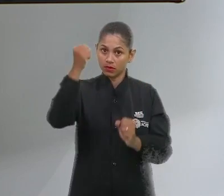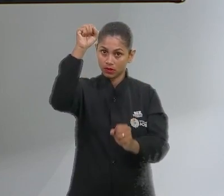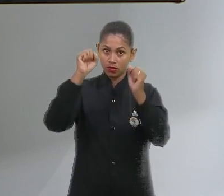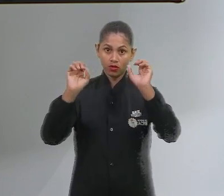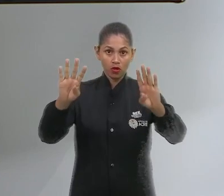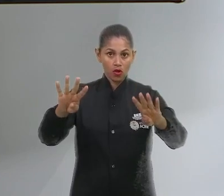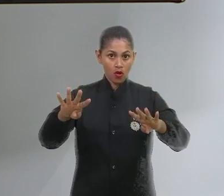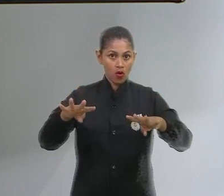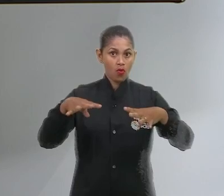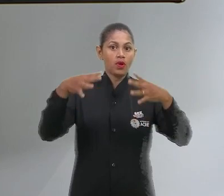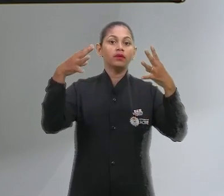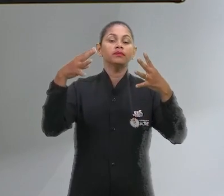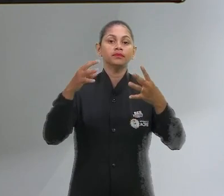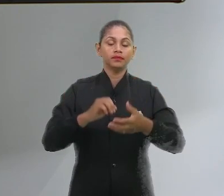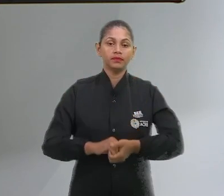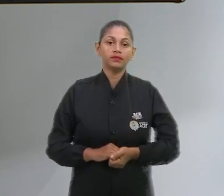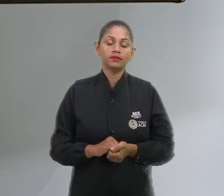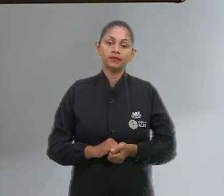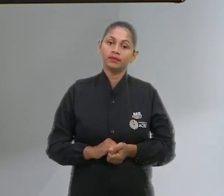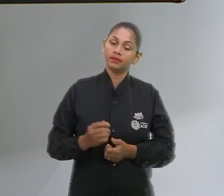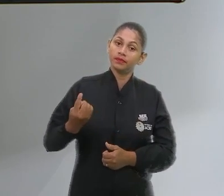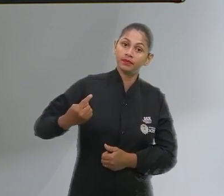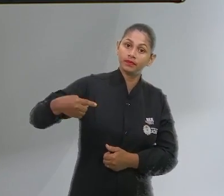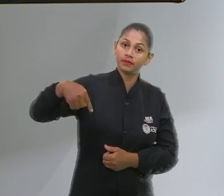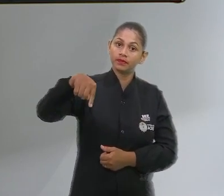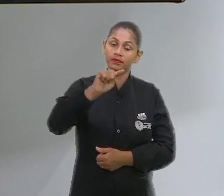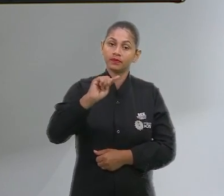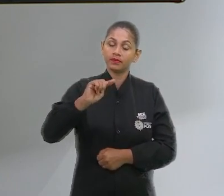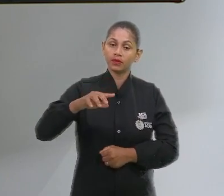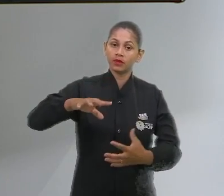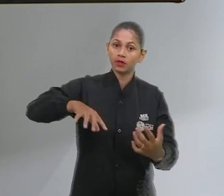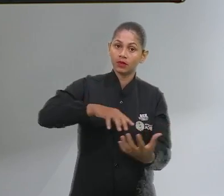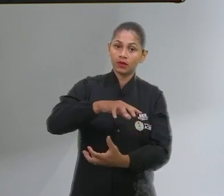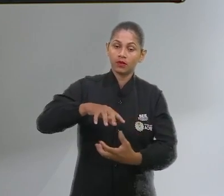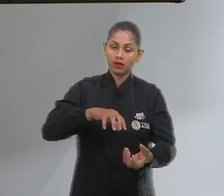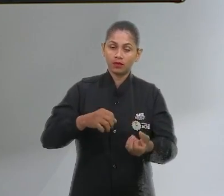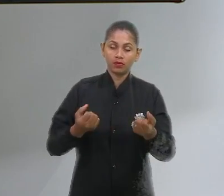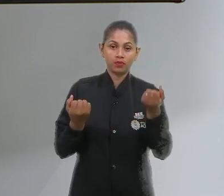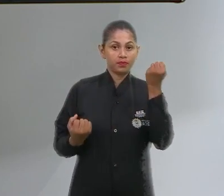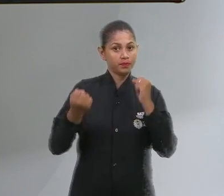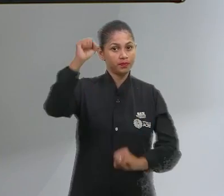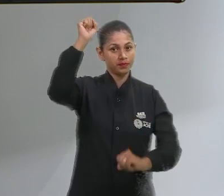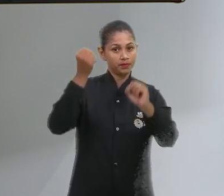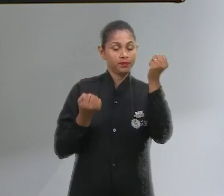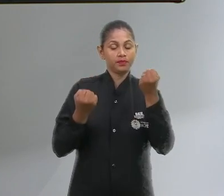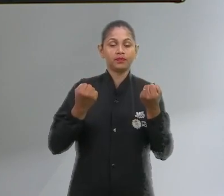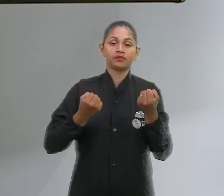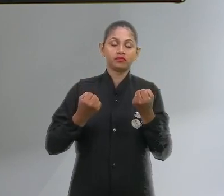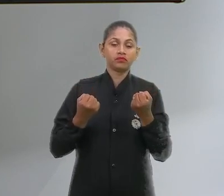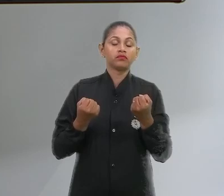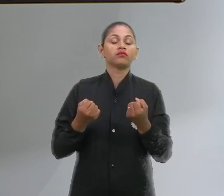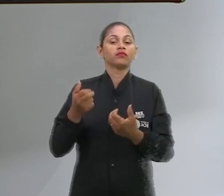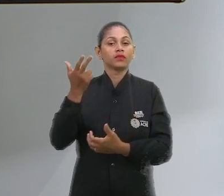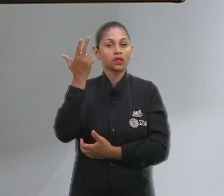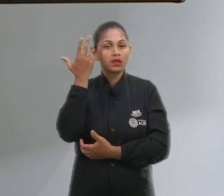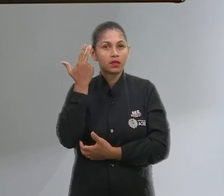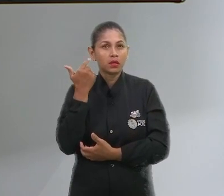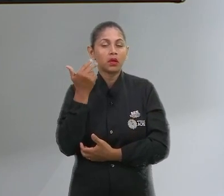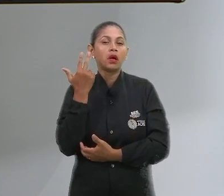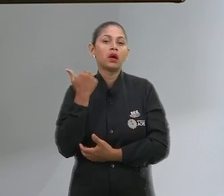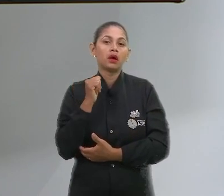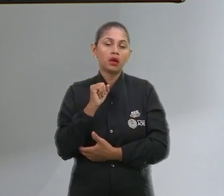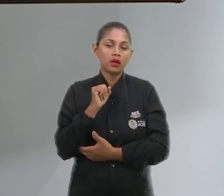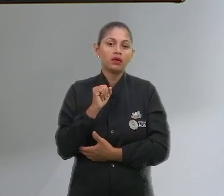Foi considerado a todos vocês que a Revolução Industrial, ela simplesmente estabeleceu o